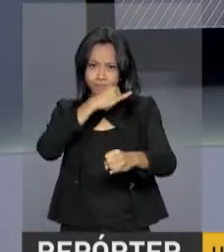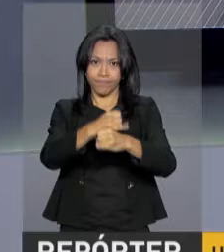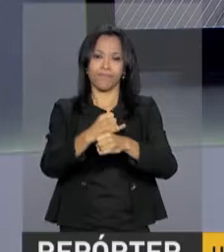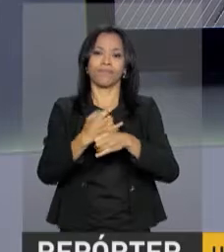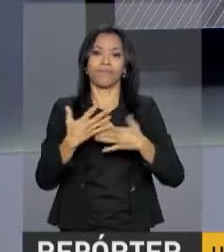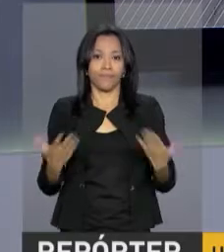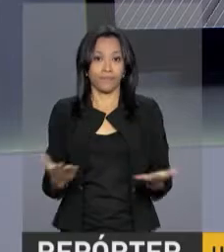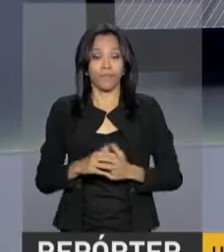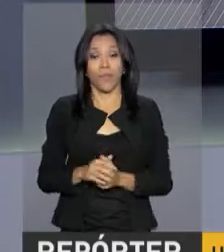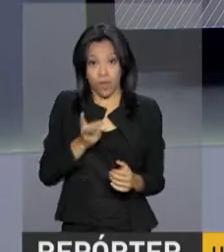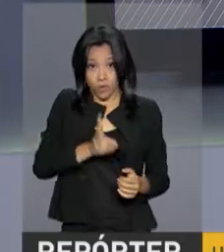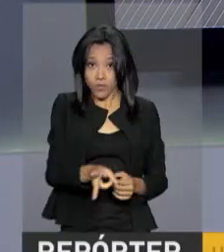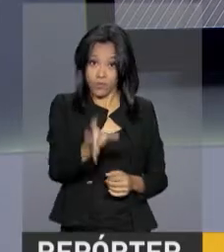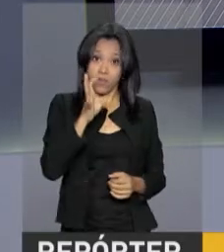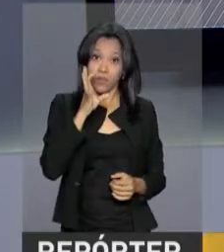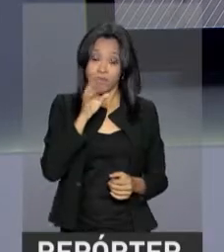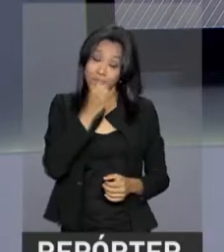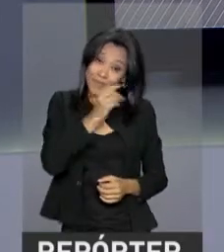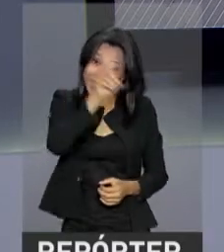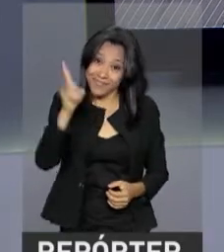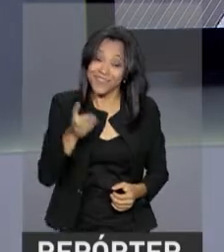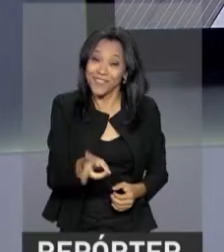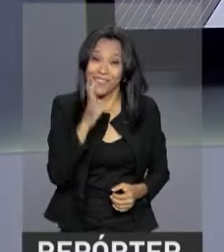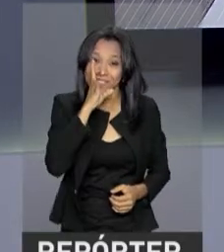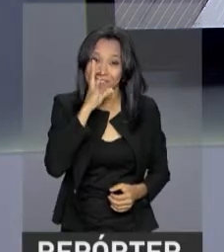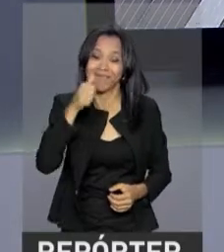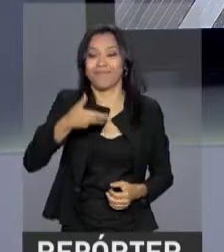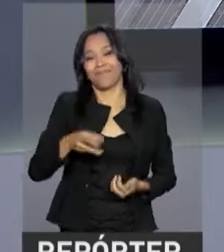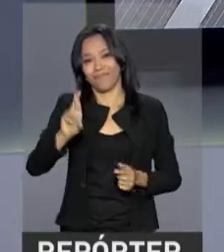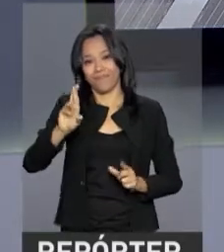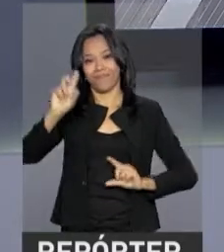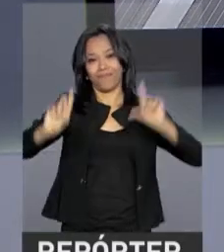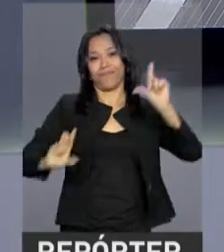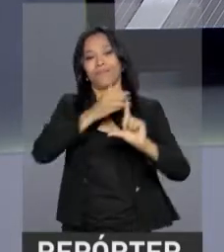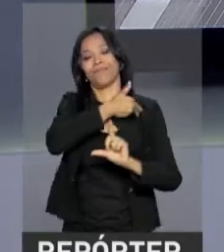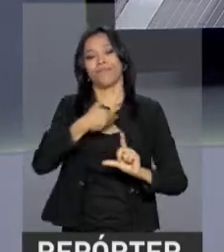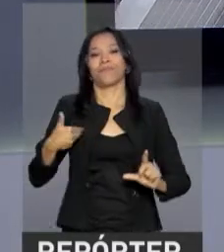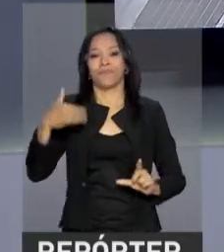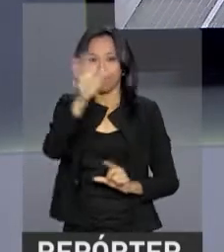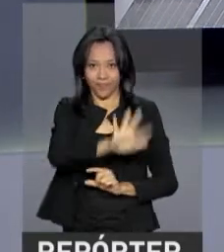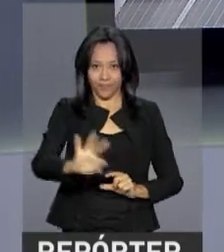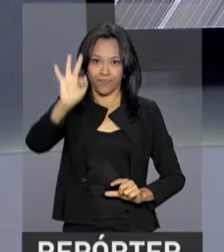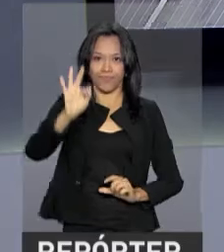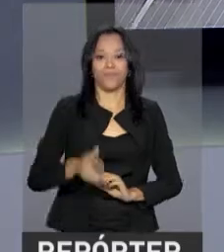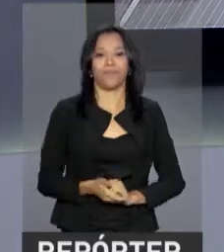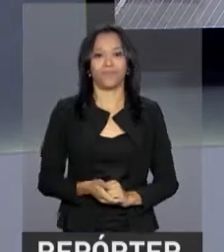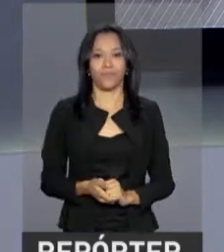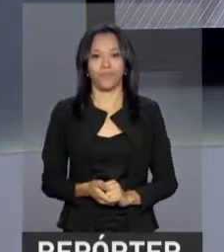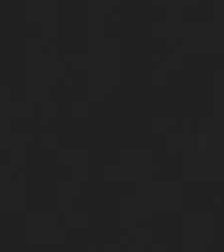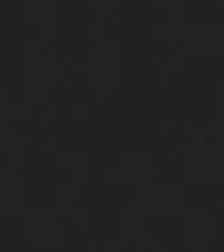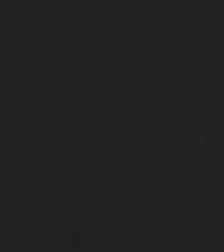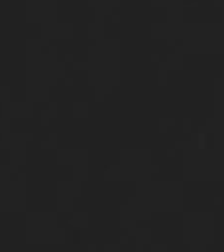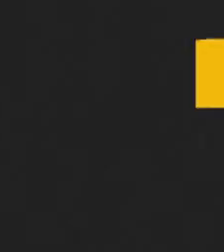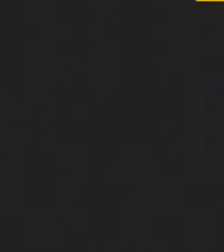da nbr na internet bom dia pra você e continue com a gente aqui na nbr a tv do governo federal